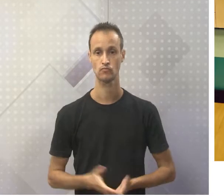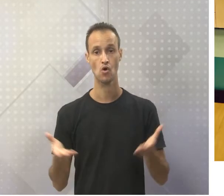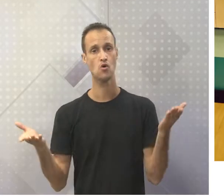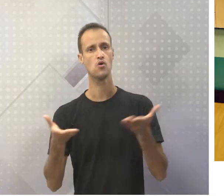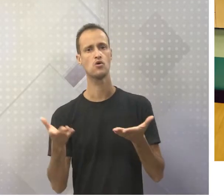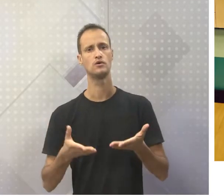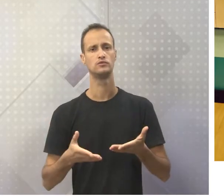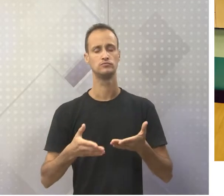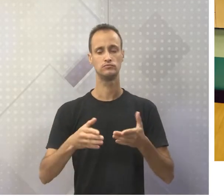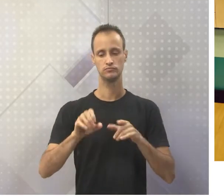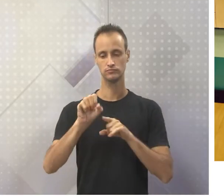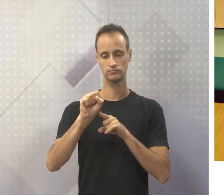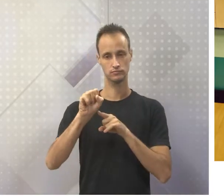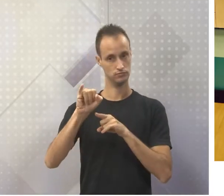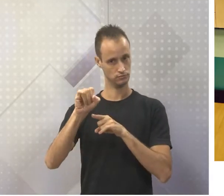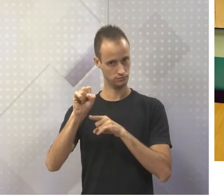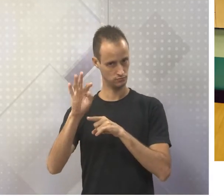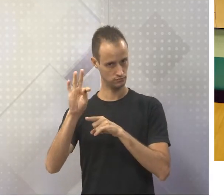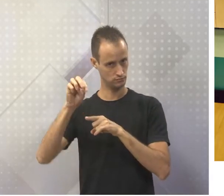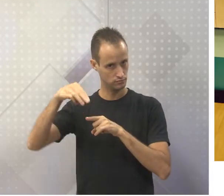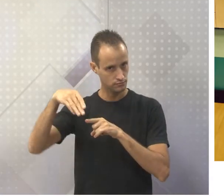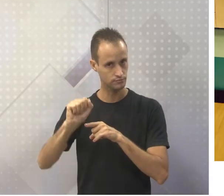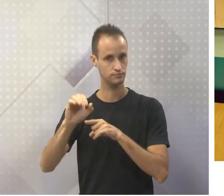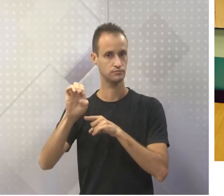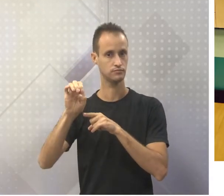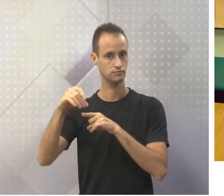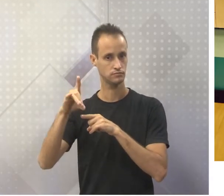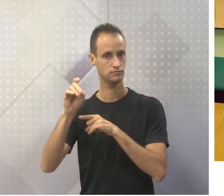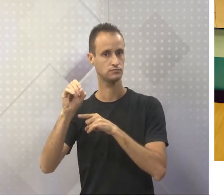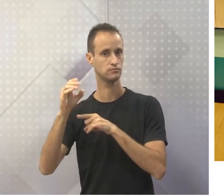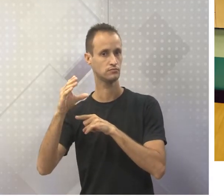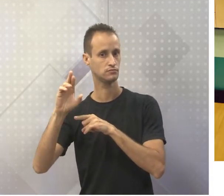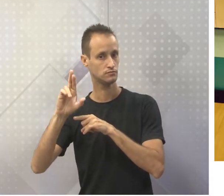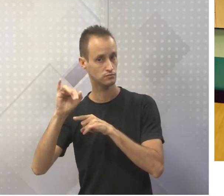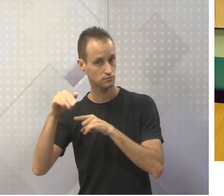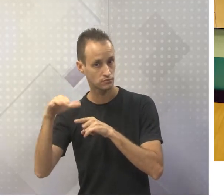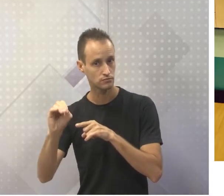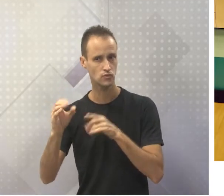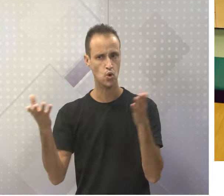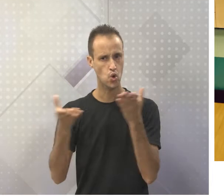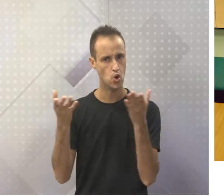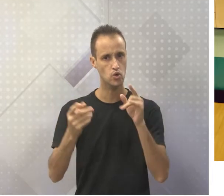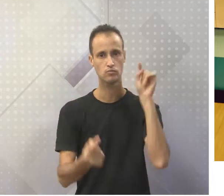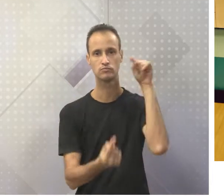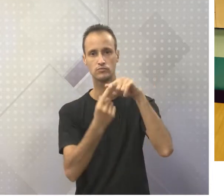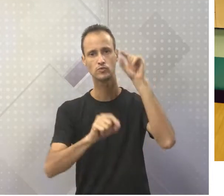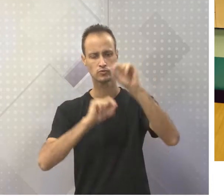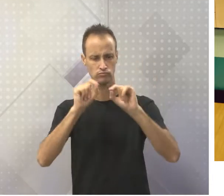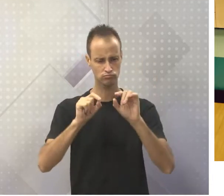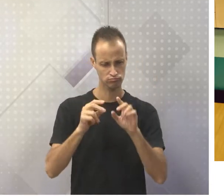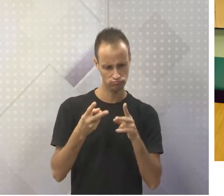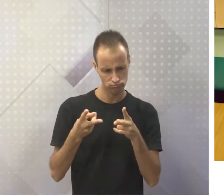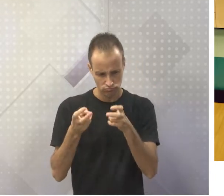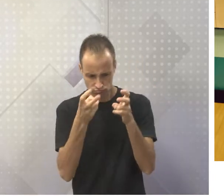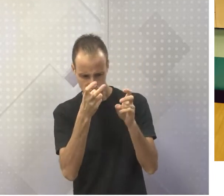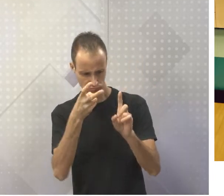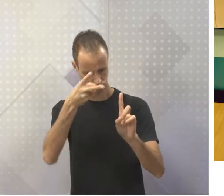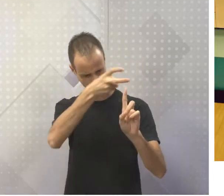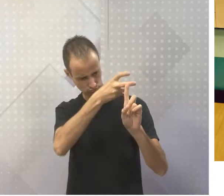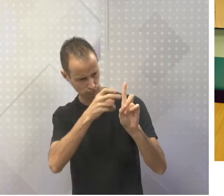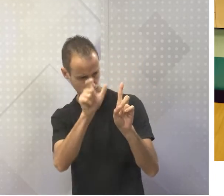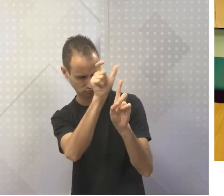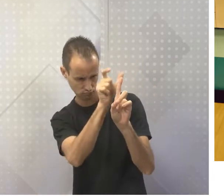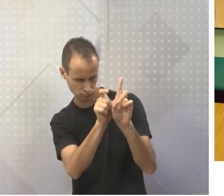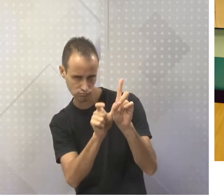hoje Sistema Endócrino 2 e o objetivo da aprendizagem é reconhecer as estruturas do sistema endócrino